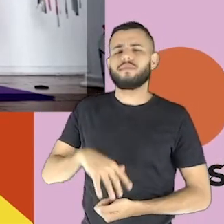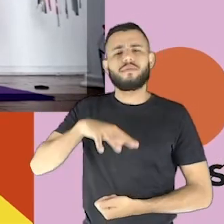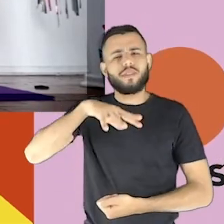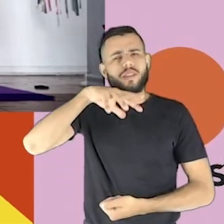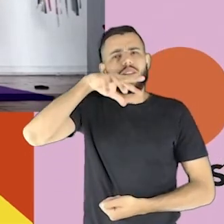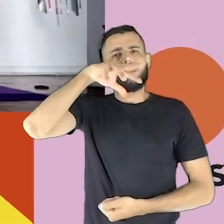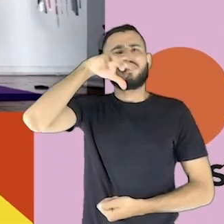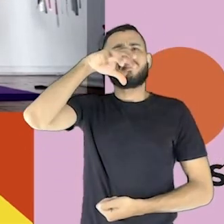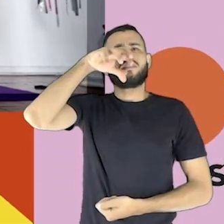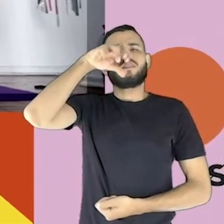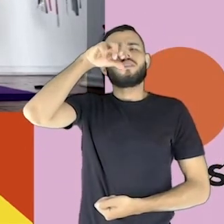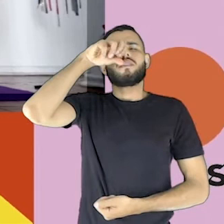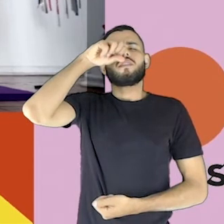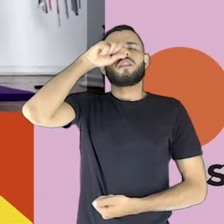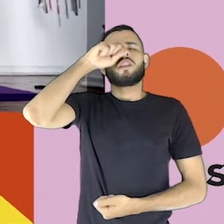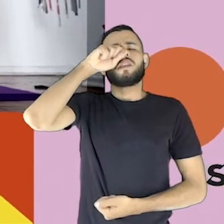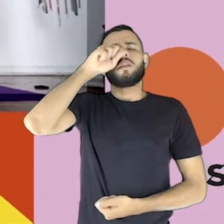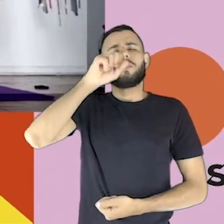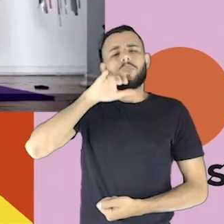Respira.